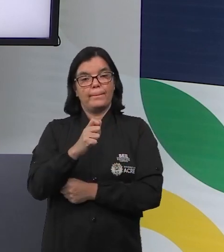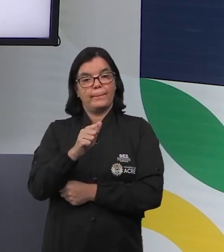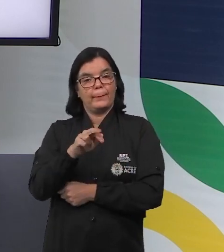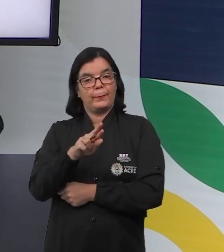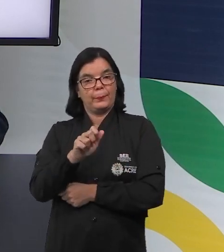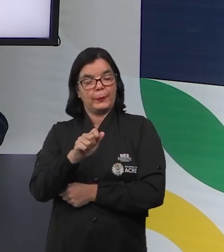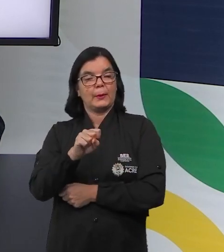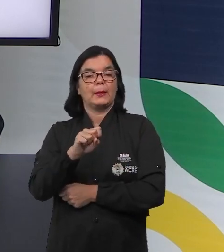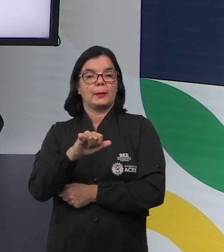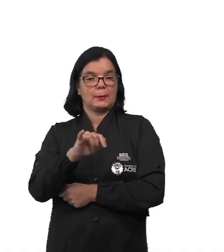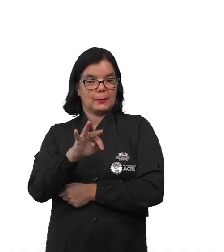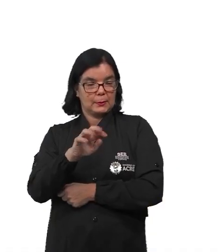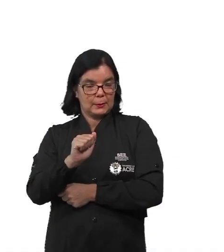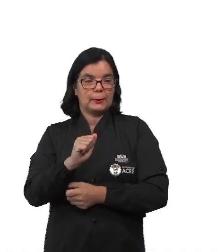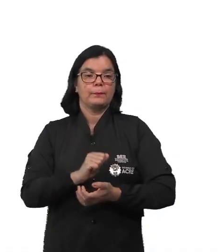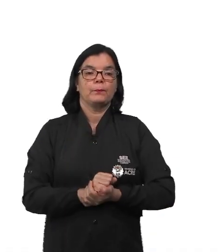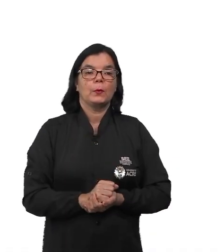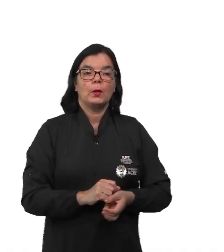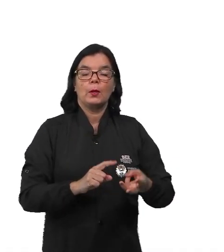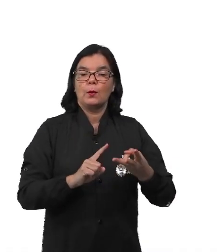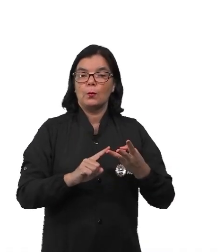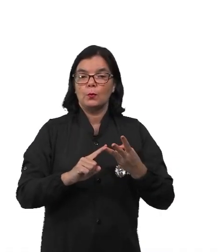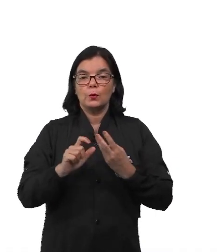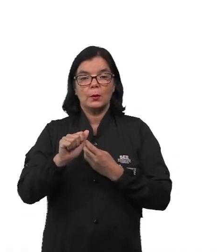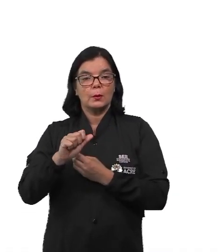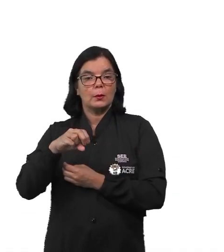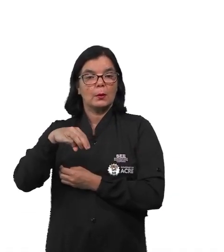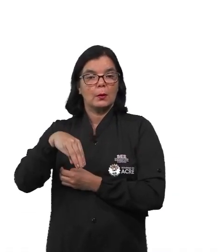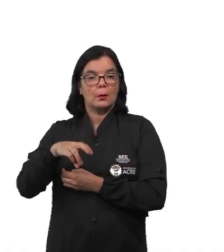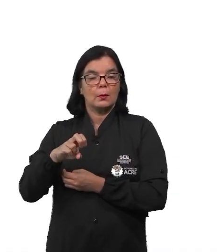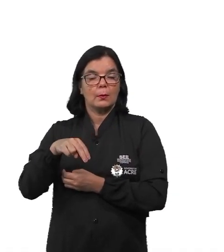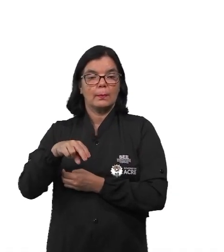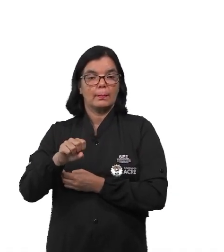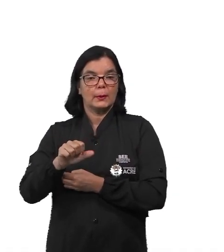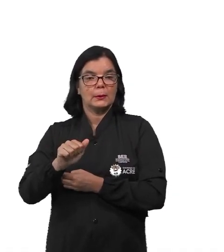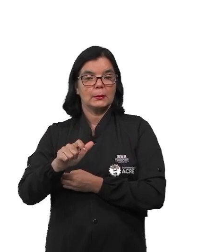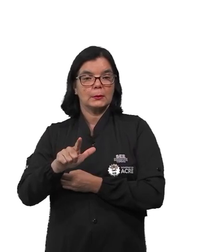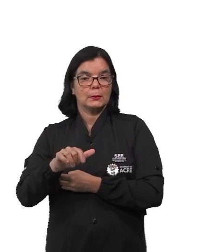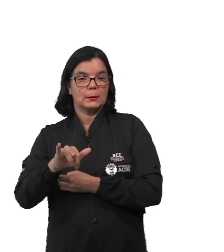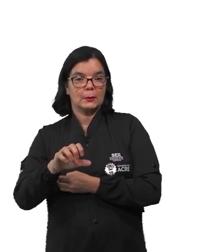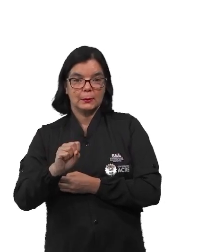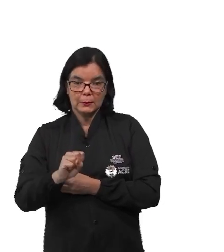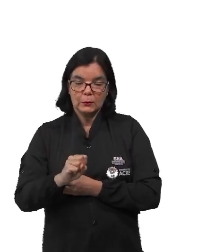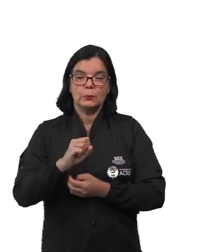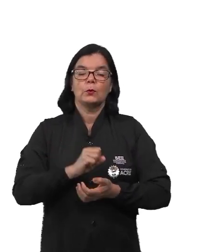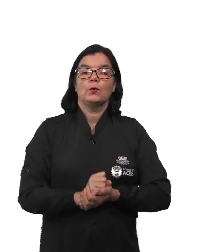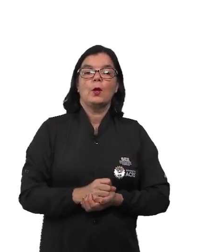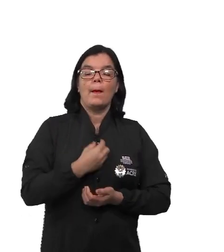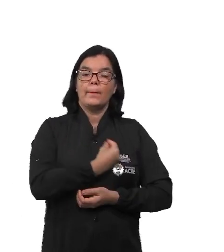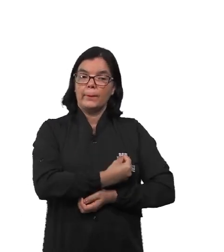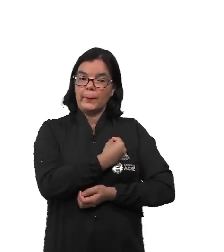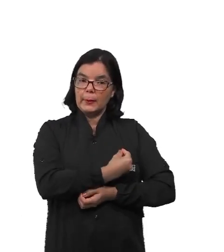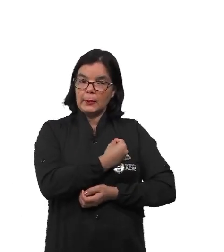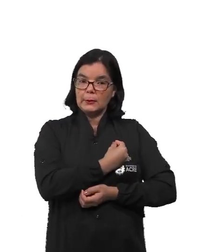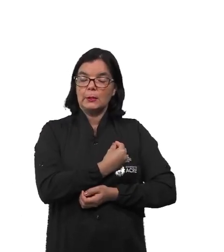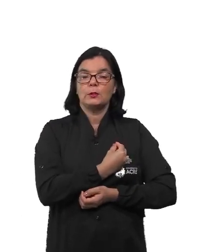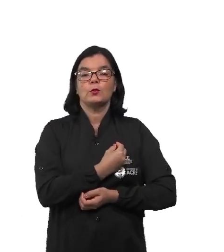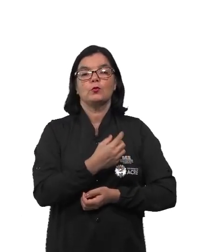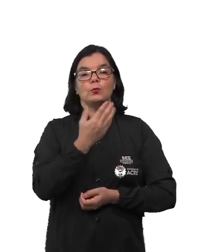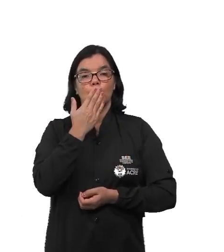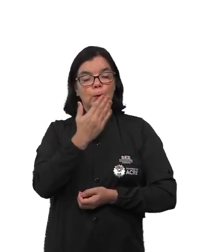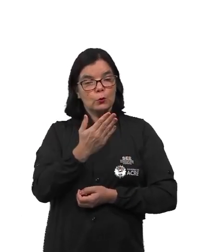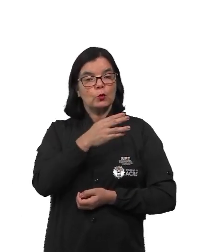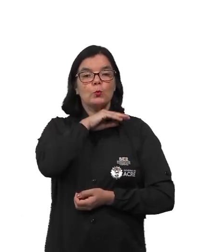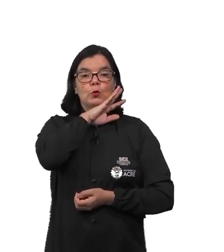parasitas. É um tipo de relação. E no caso, e por fim, temos amensalismo. Presença de uma espécie no